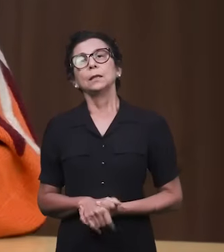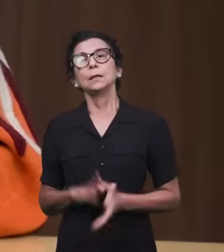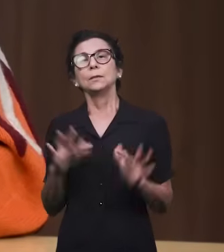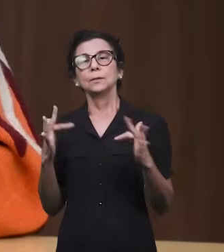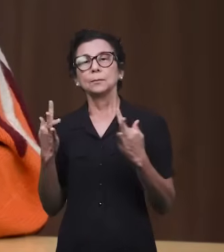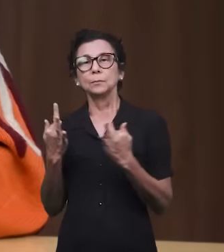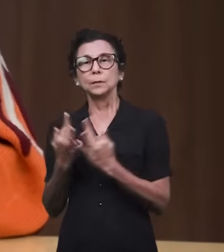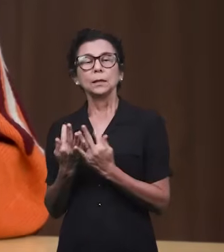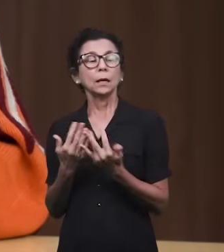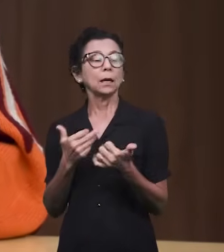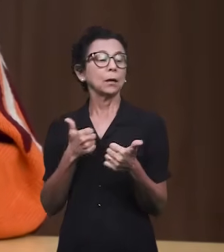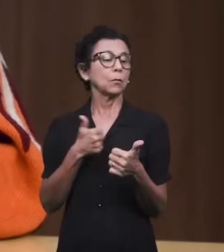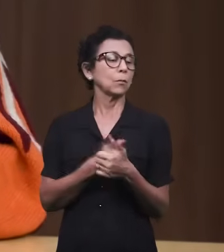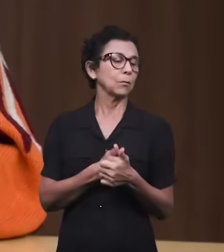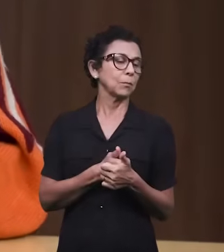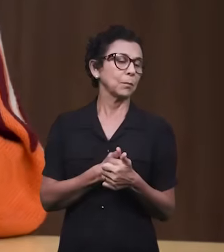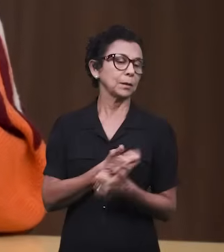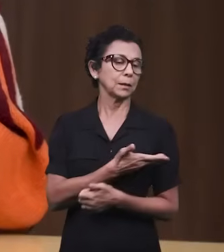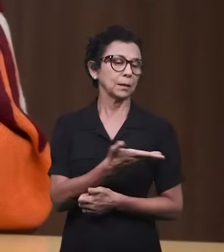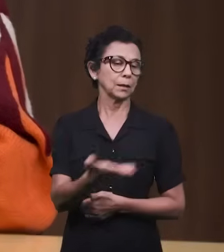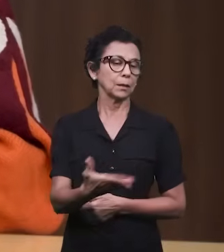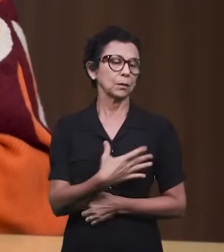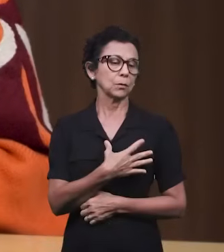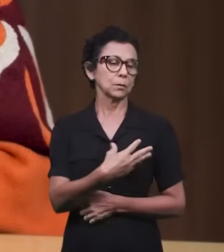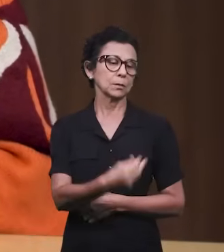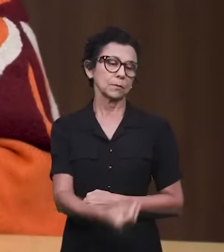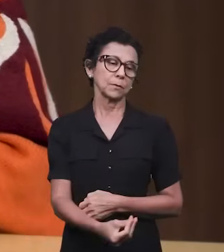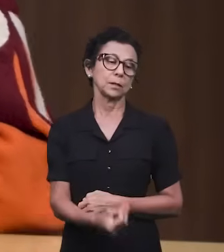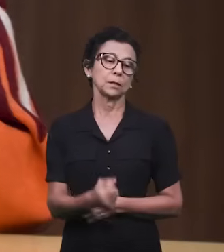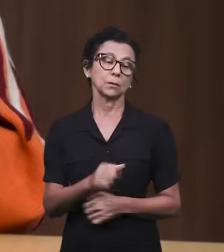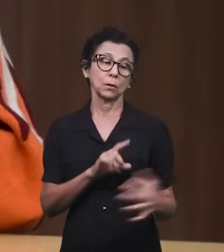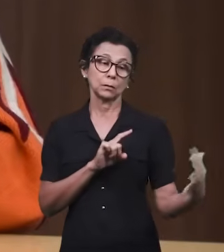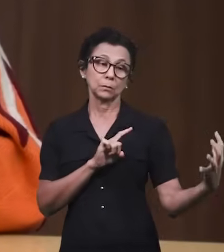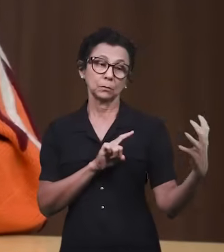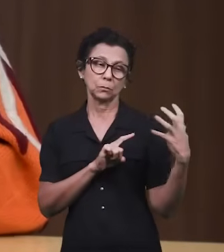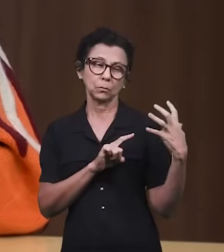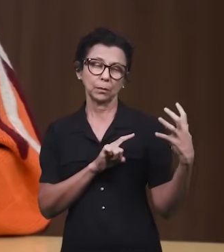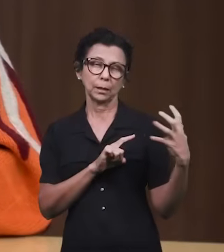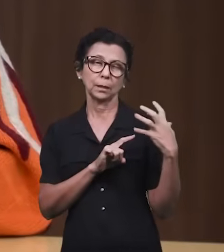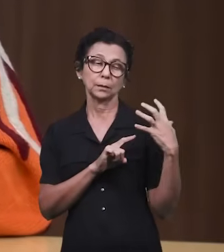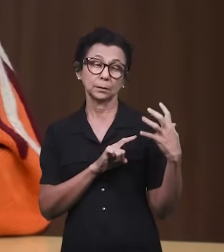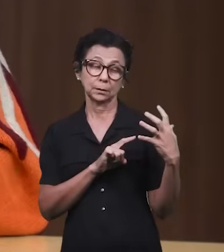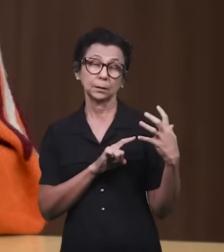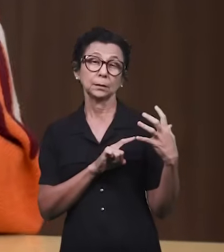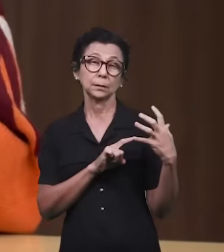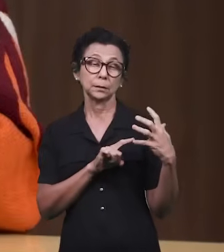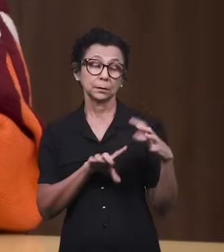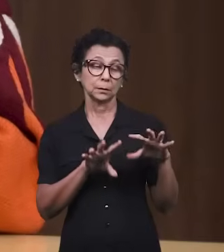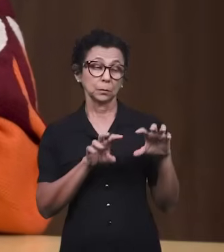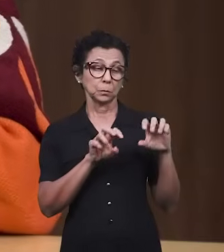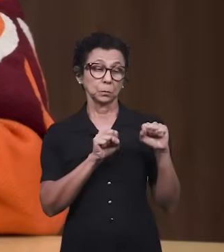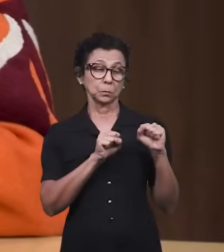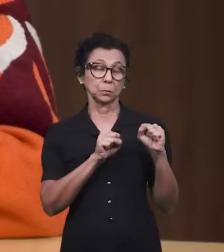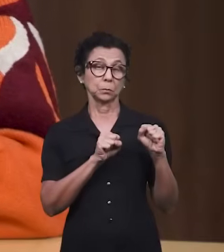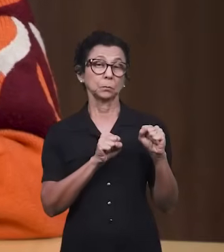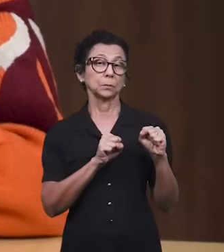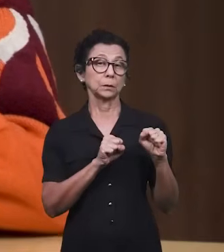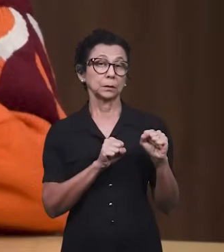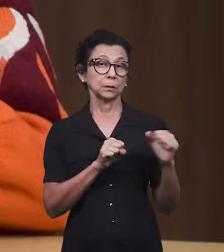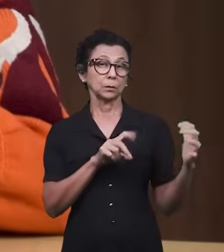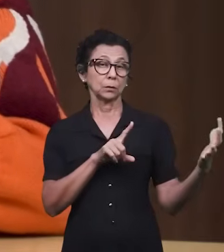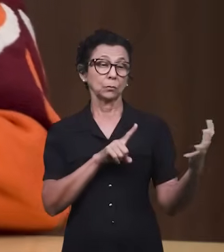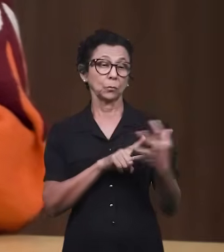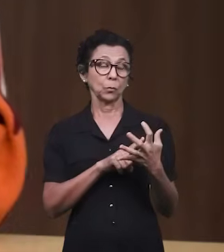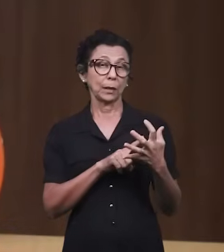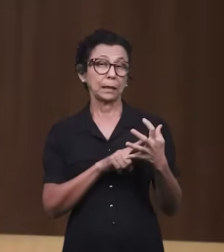podem influenciar o coração deles, para que isso não entre nos corações dos nossos filhos e que não sejam moldados